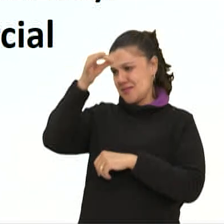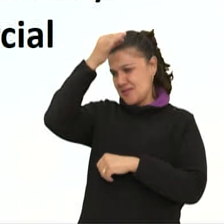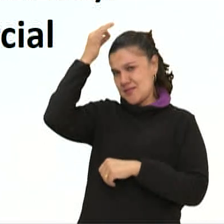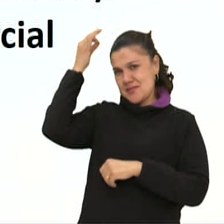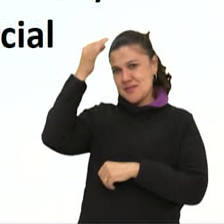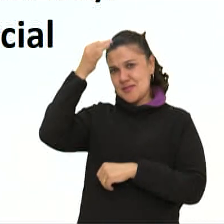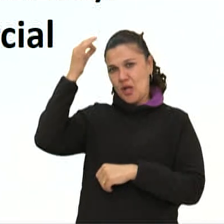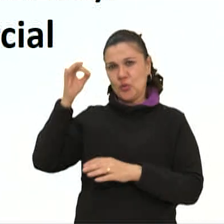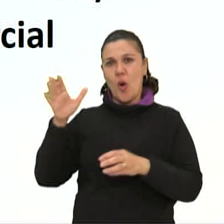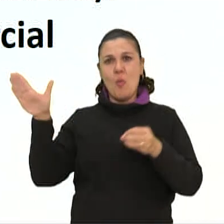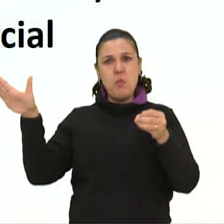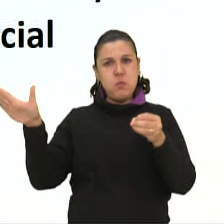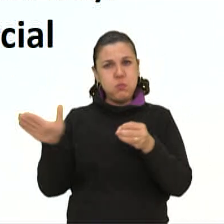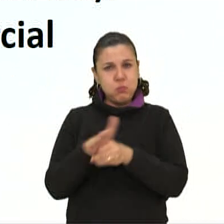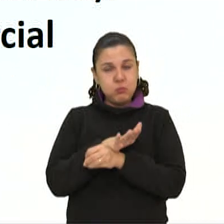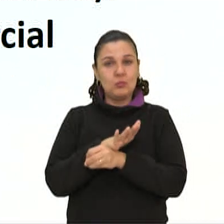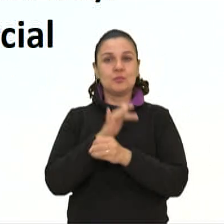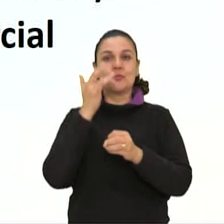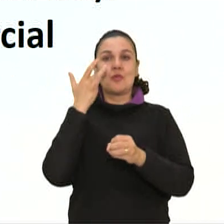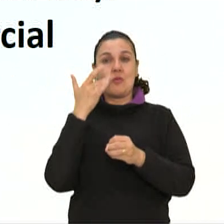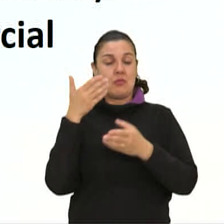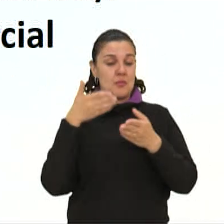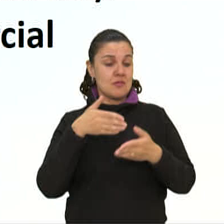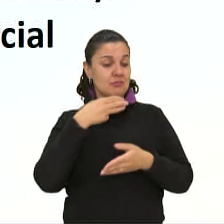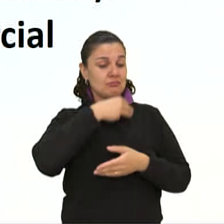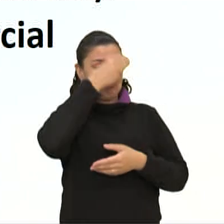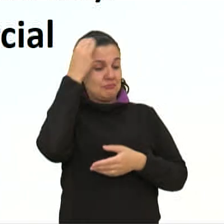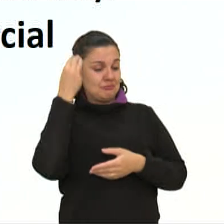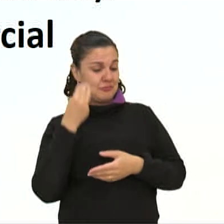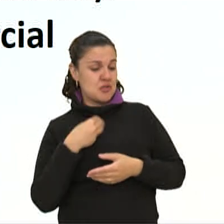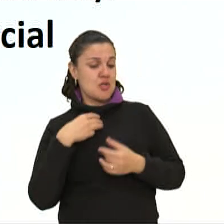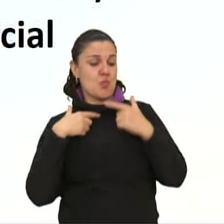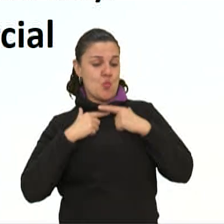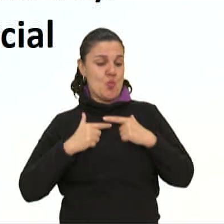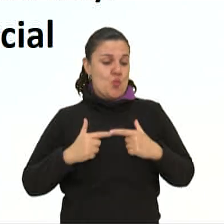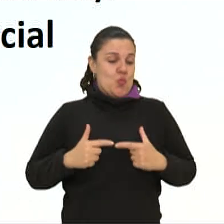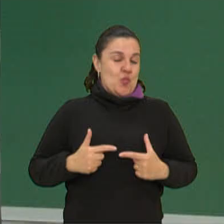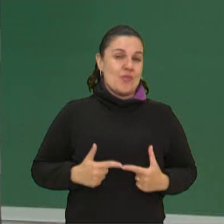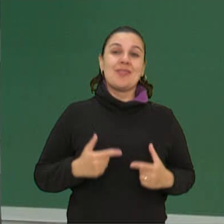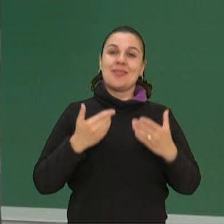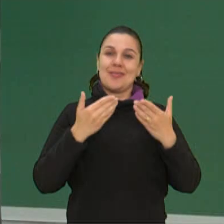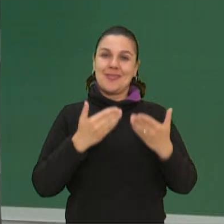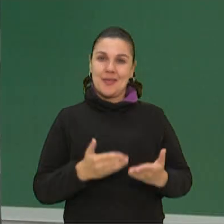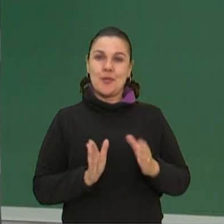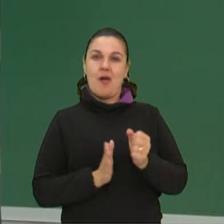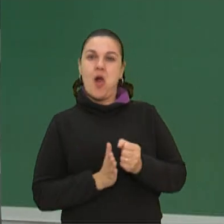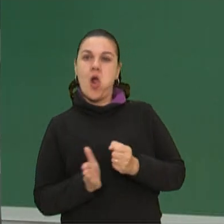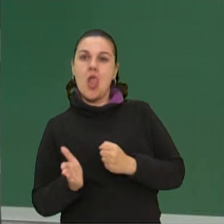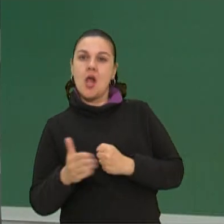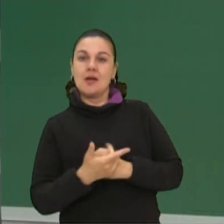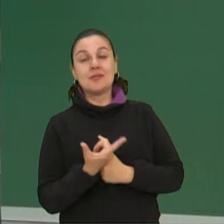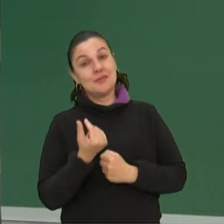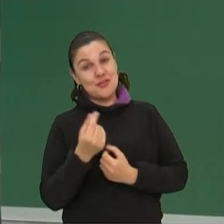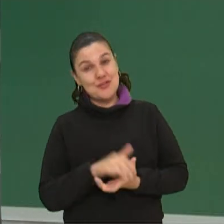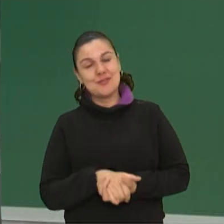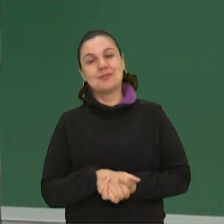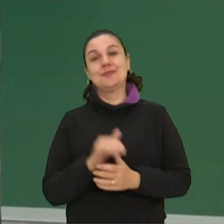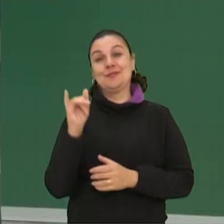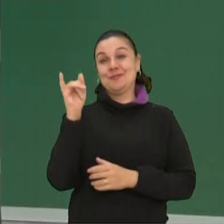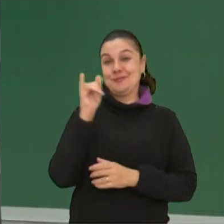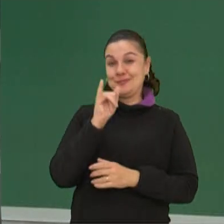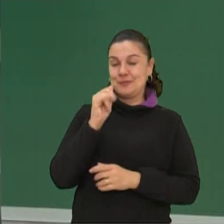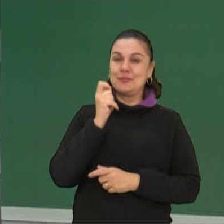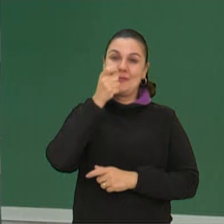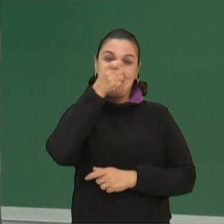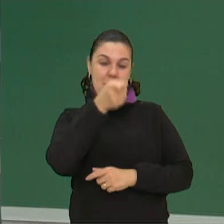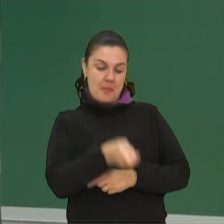Dentro, cheio de ouro, mas por fora você vê um santo. Honestidade, por dentro, um desvio, então, dos impostos que